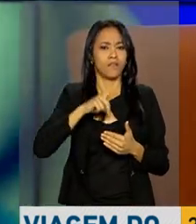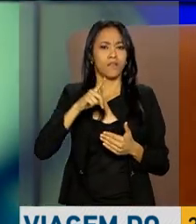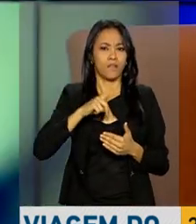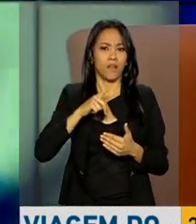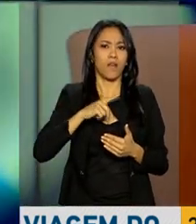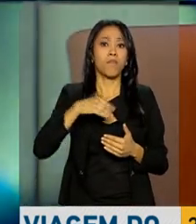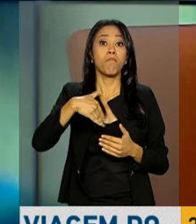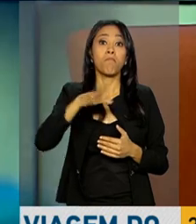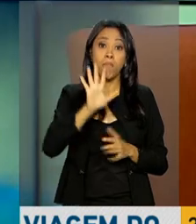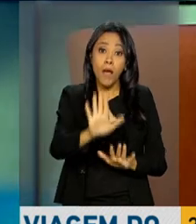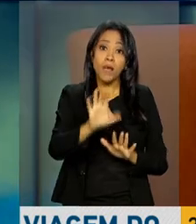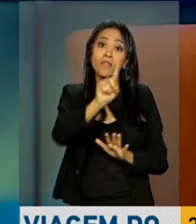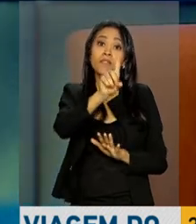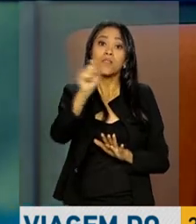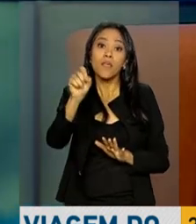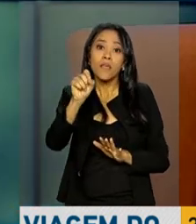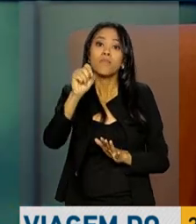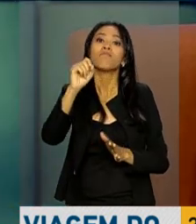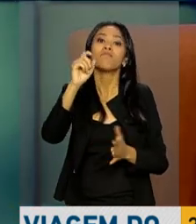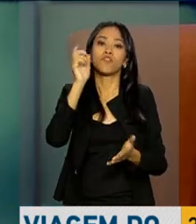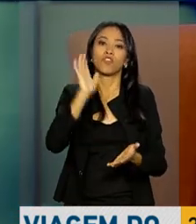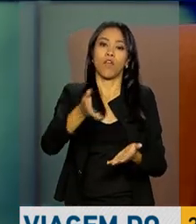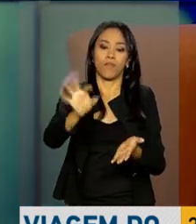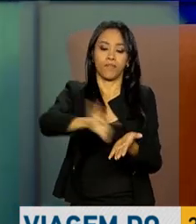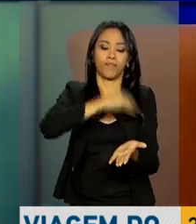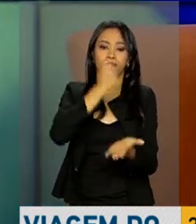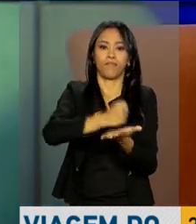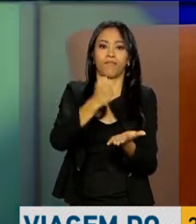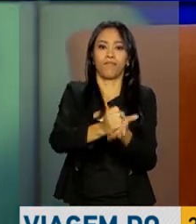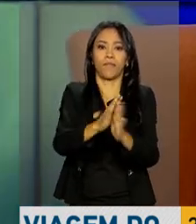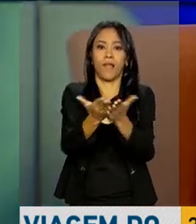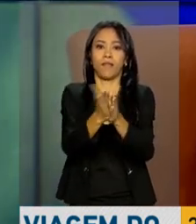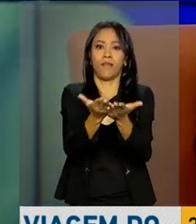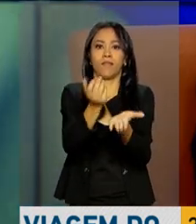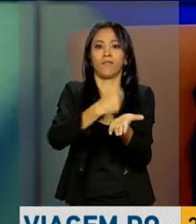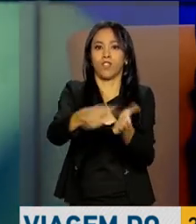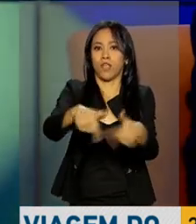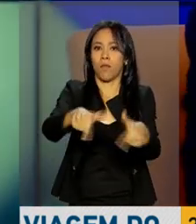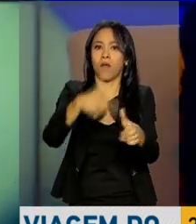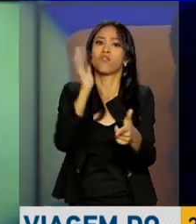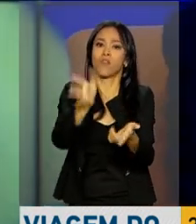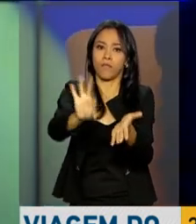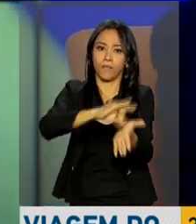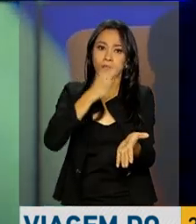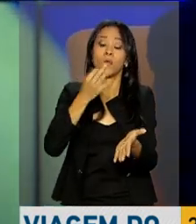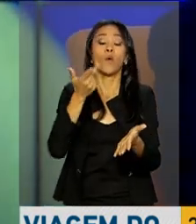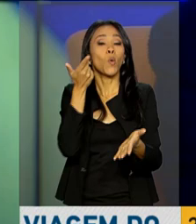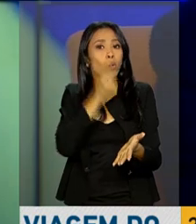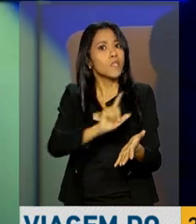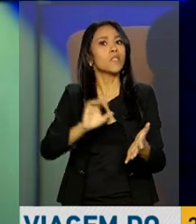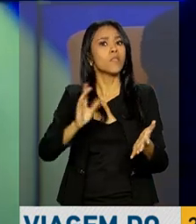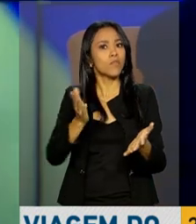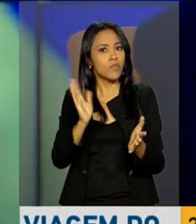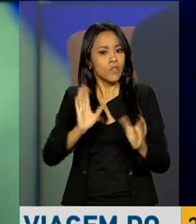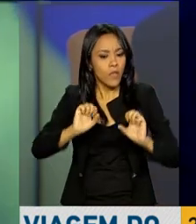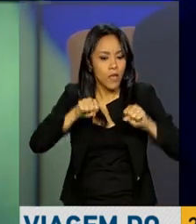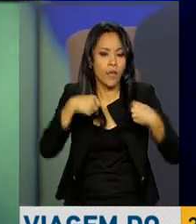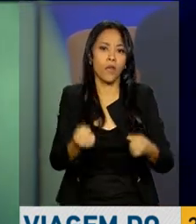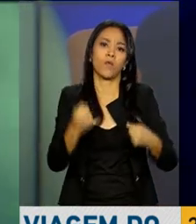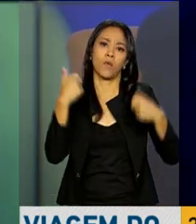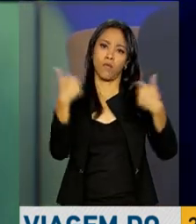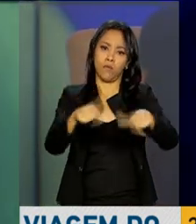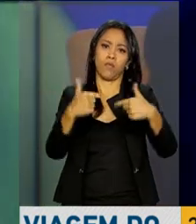mas sem carteira ainda assinada. Ou seja, começamos a recuperar o emprego no nosso país e